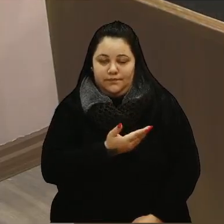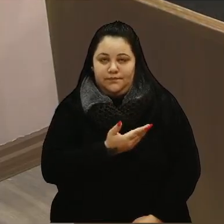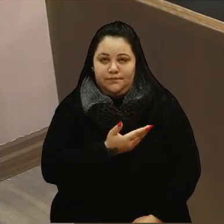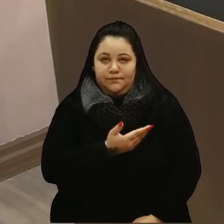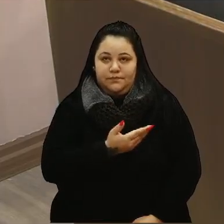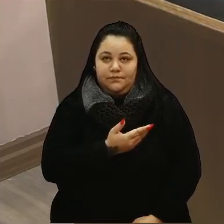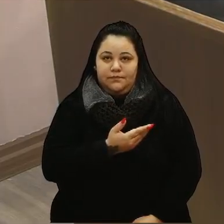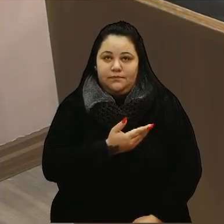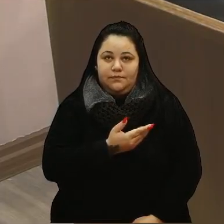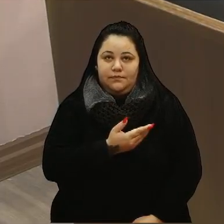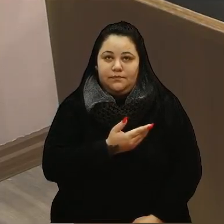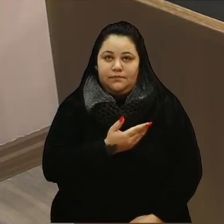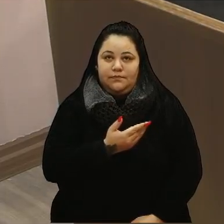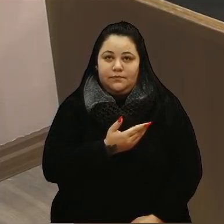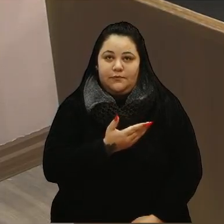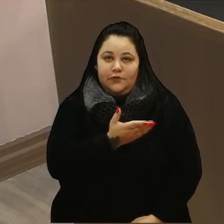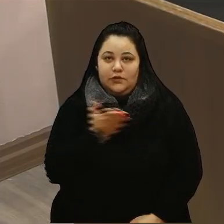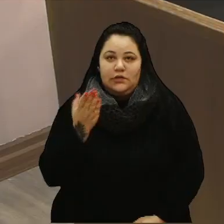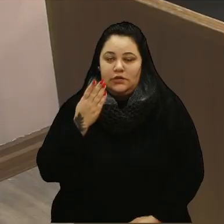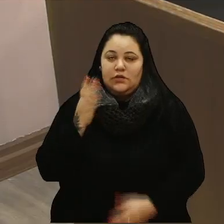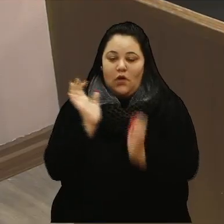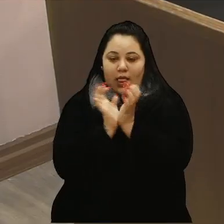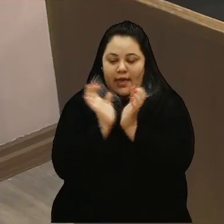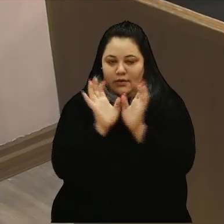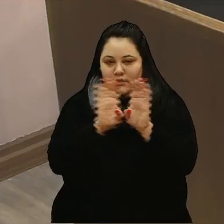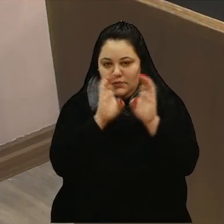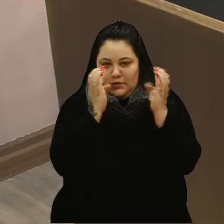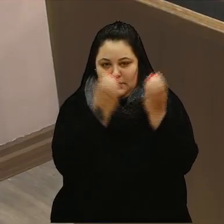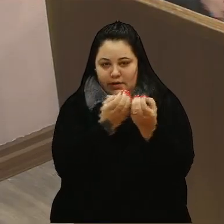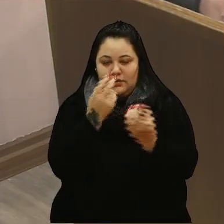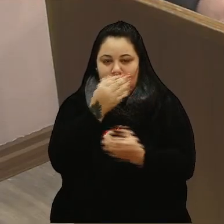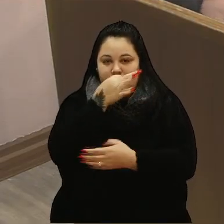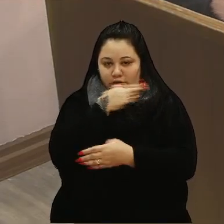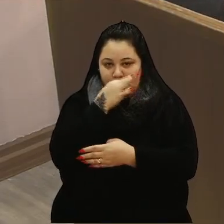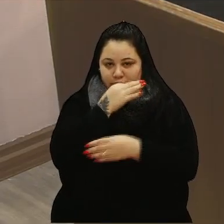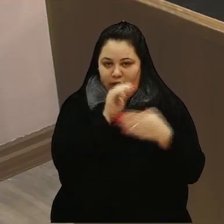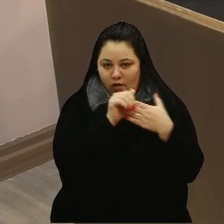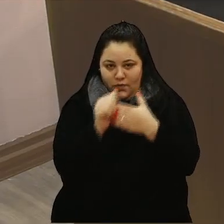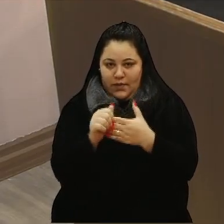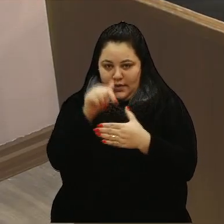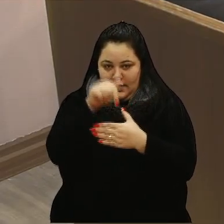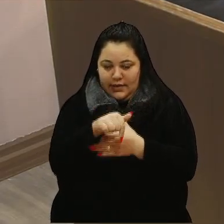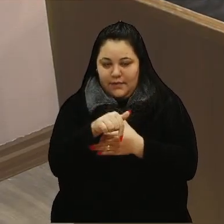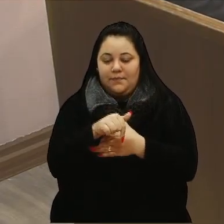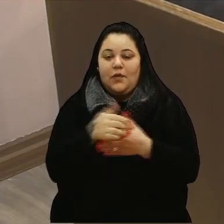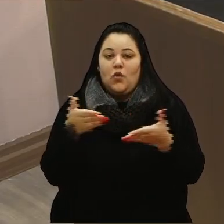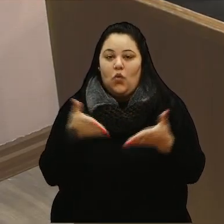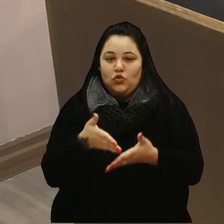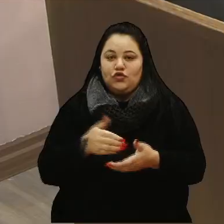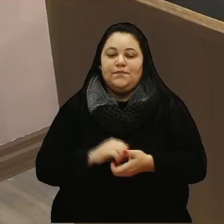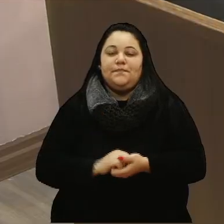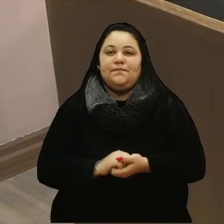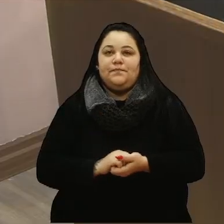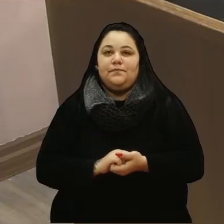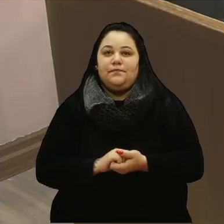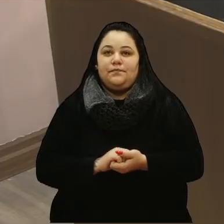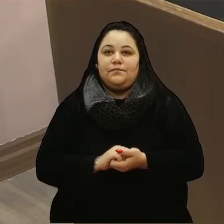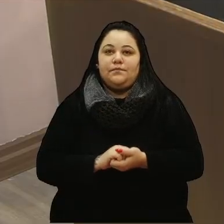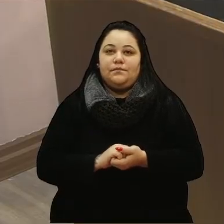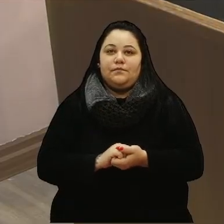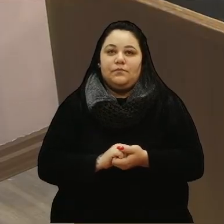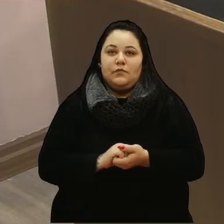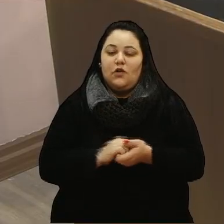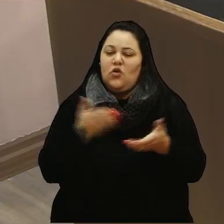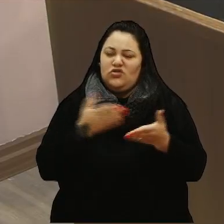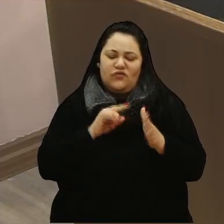Senhor presidente, nobres colegas, comunidade caxiense que nos assiste e acompanha aqui, nessa oportunidade, hoje eu não gostaria de